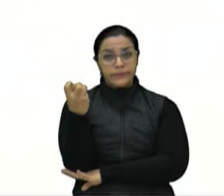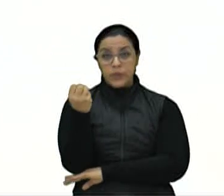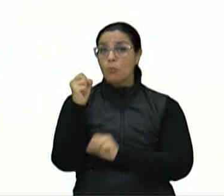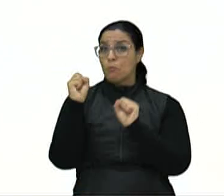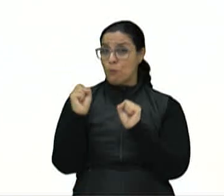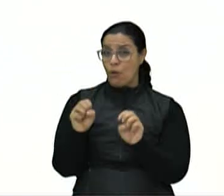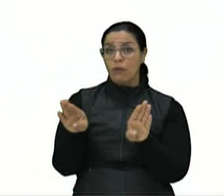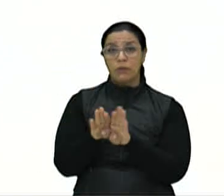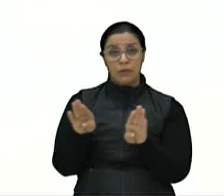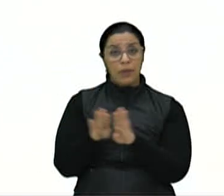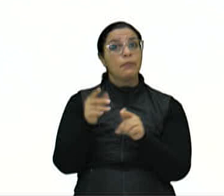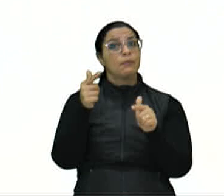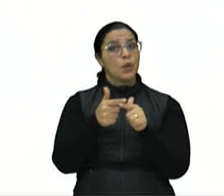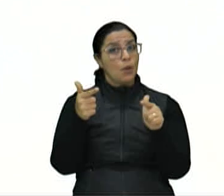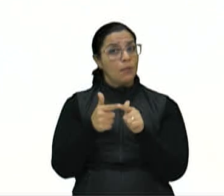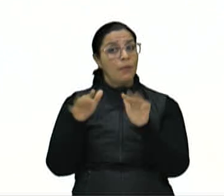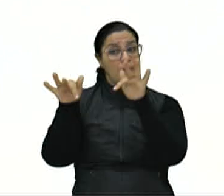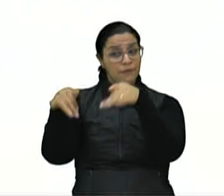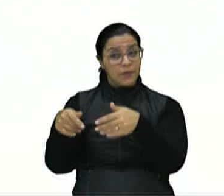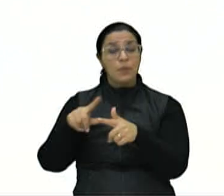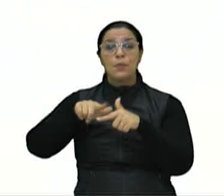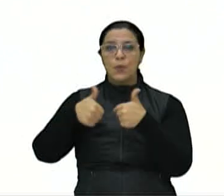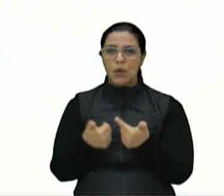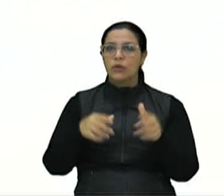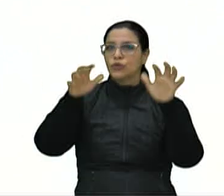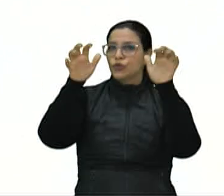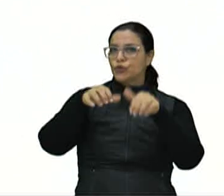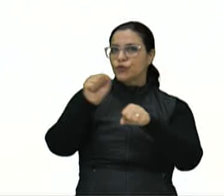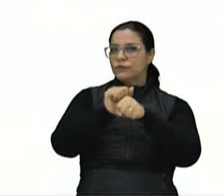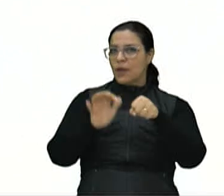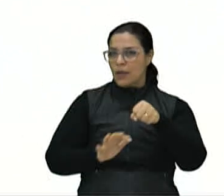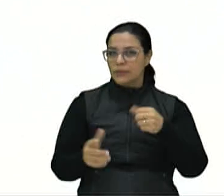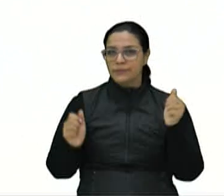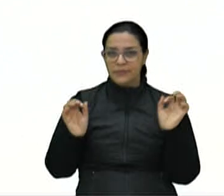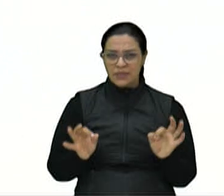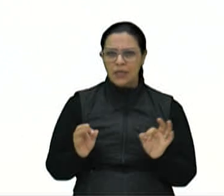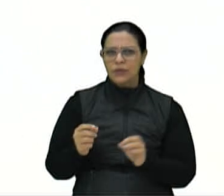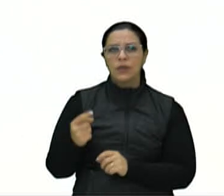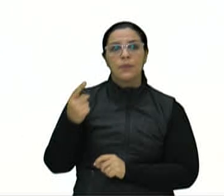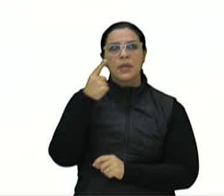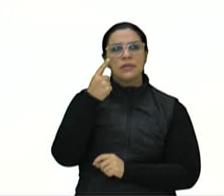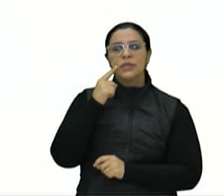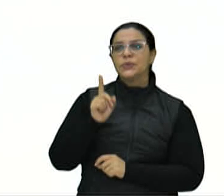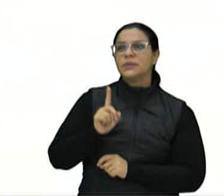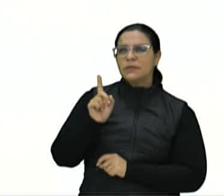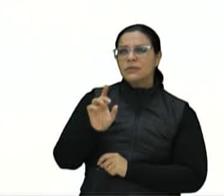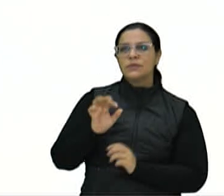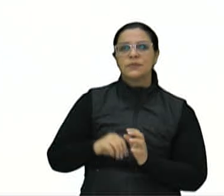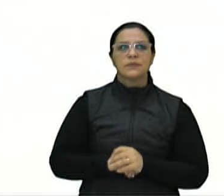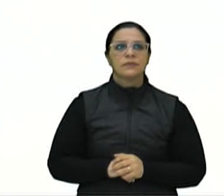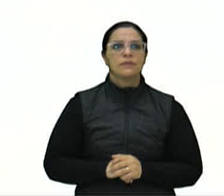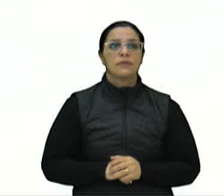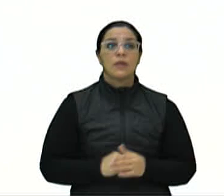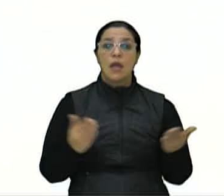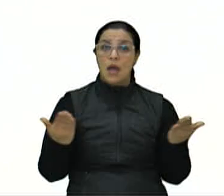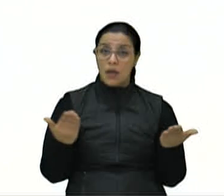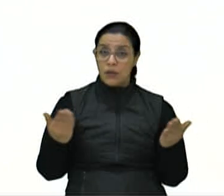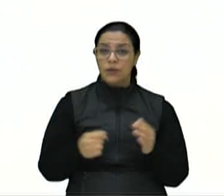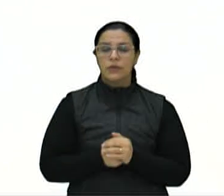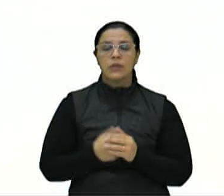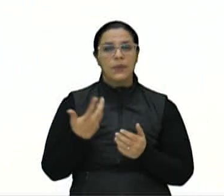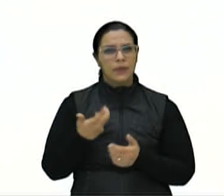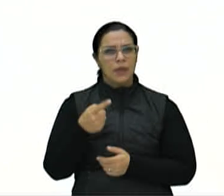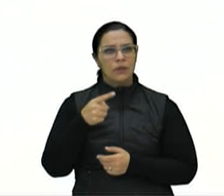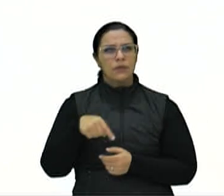ser destruídas com a questão da chuva ácida. Pensando em tudo isso, eu quero